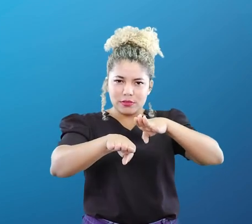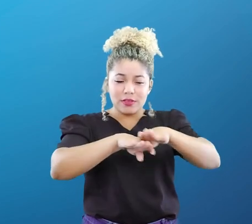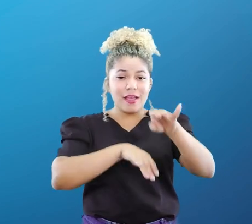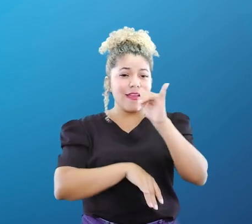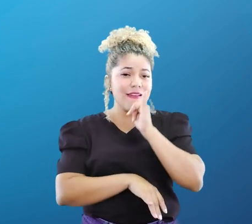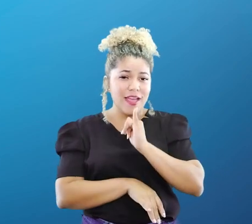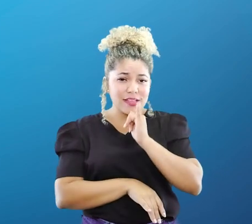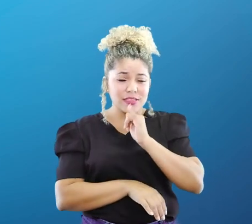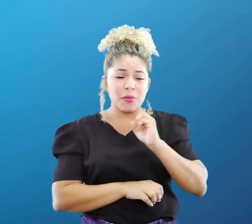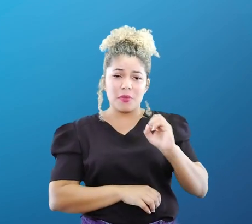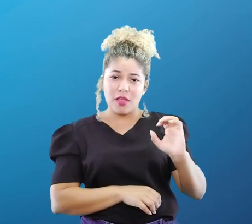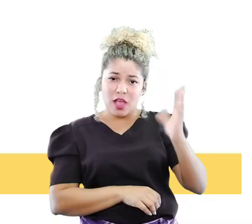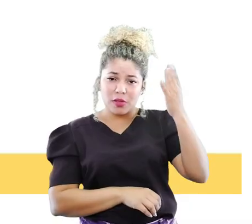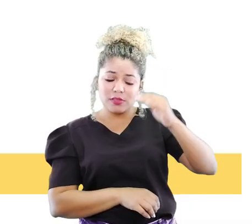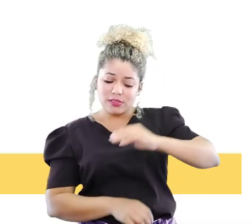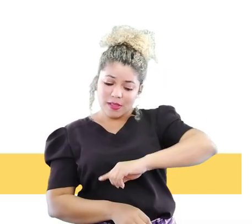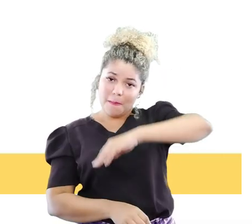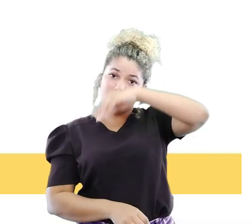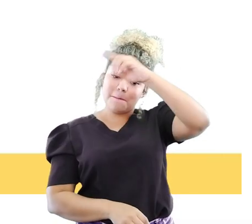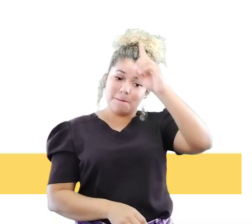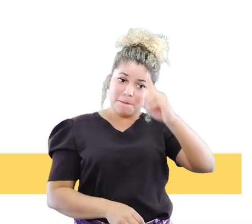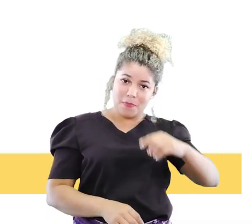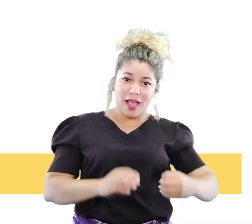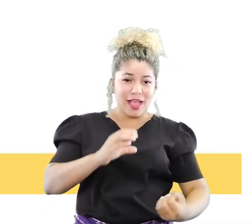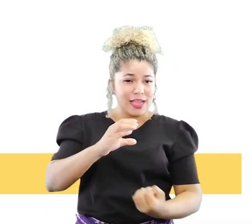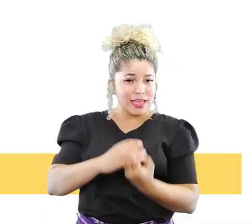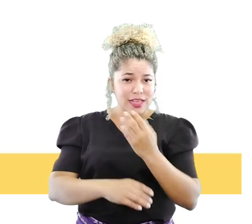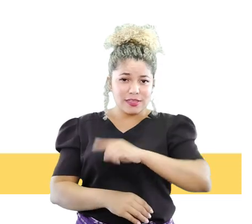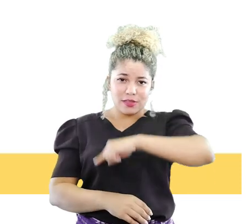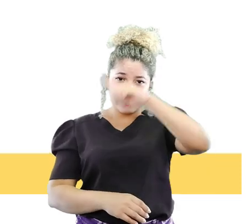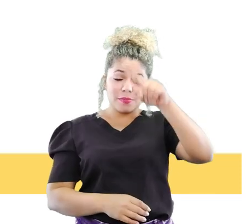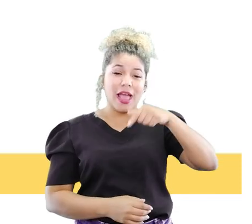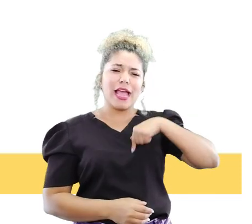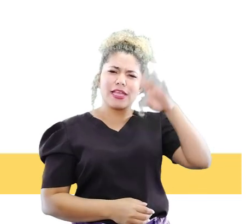exemplo, de cordilheiras de montanhas. Placas